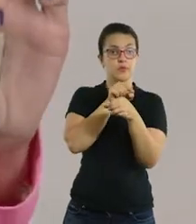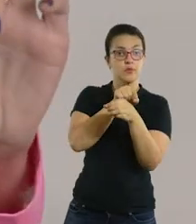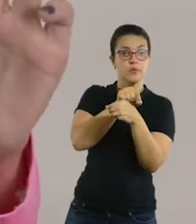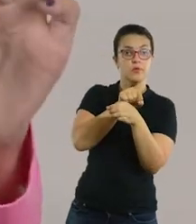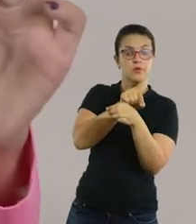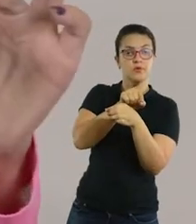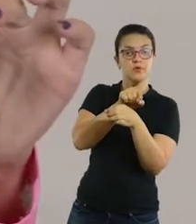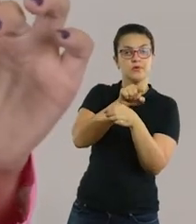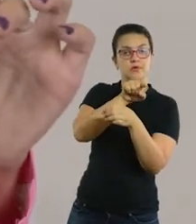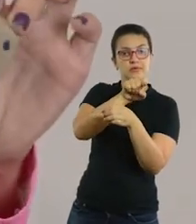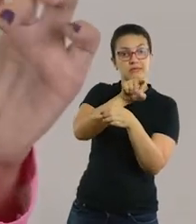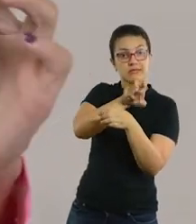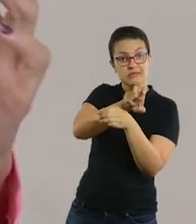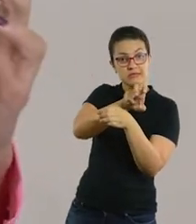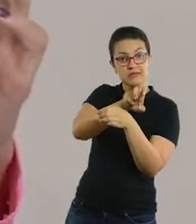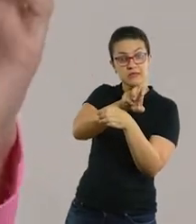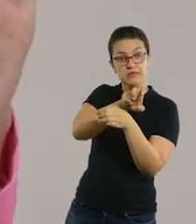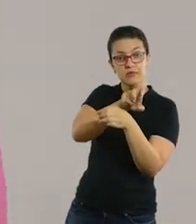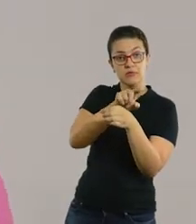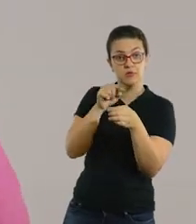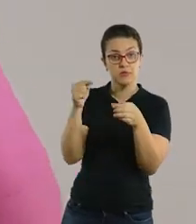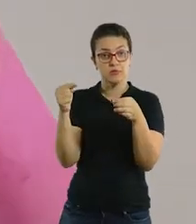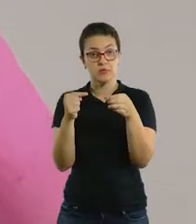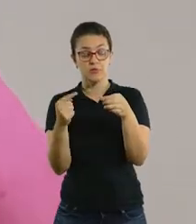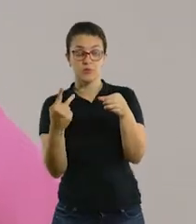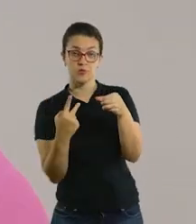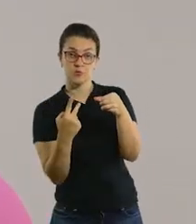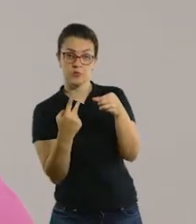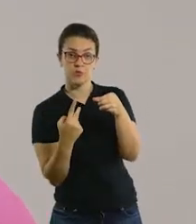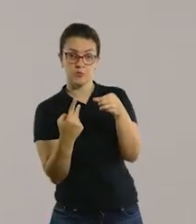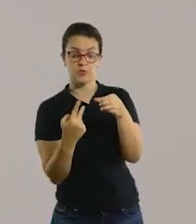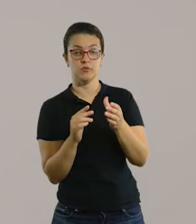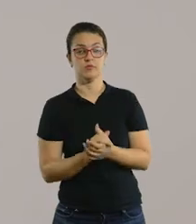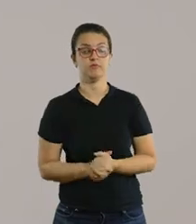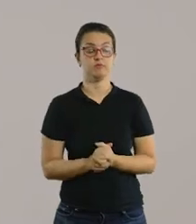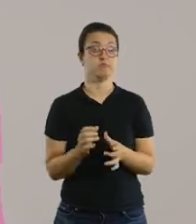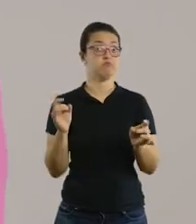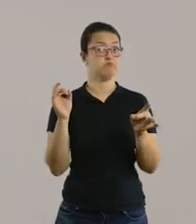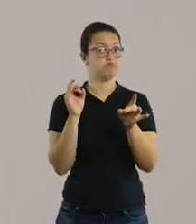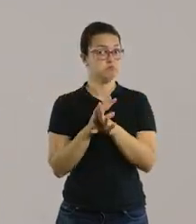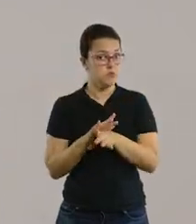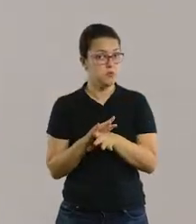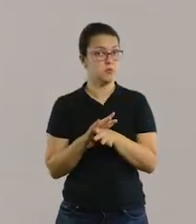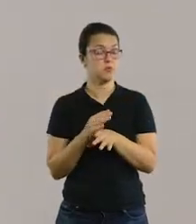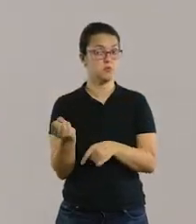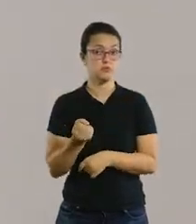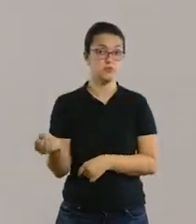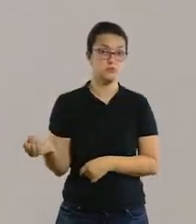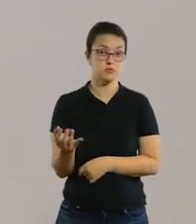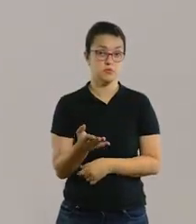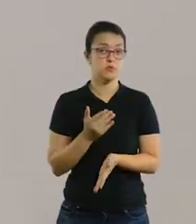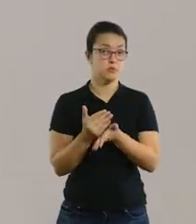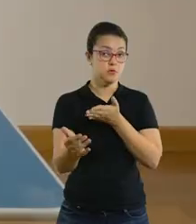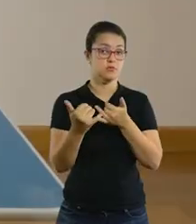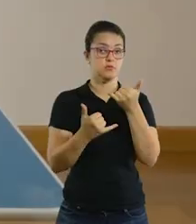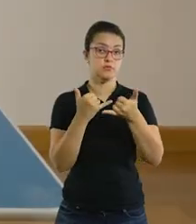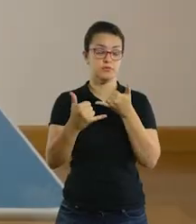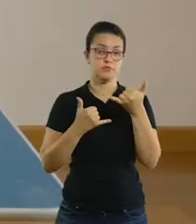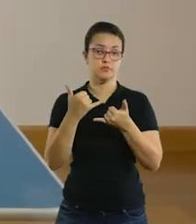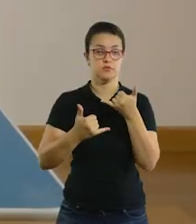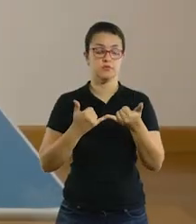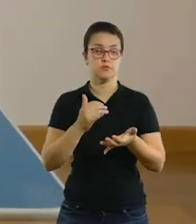5 do outro lado 2 bolinhas, tá? Aí pronto o seu dadinho, você vai começar o